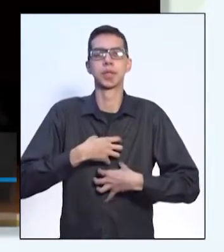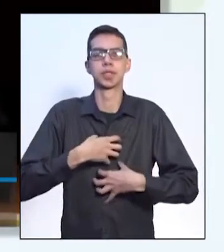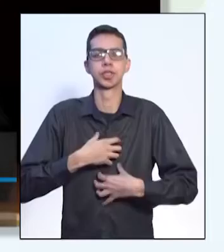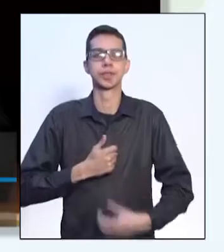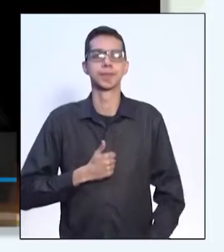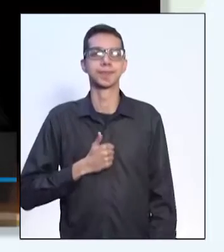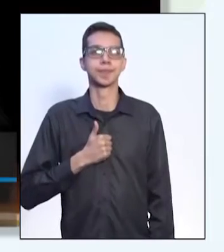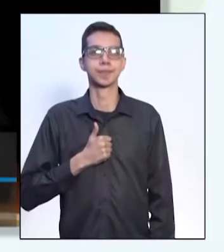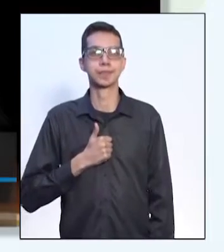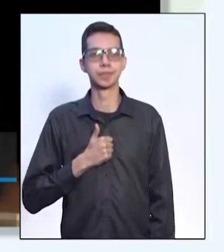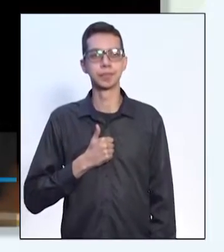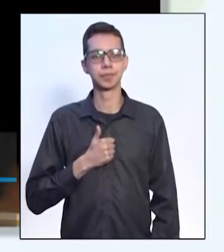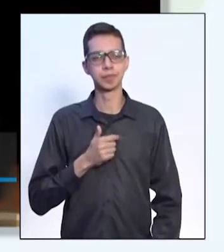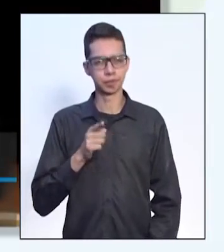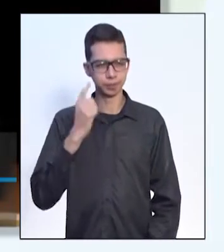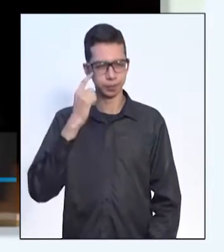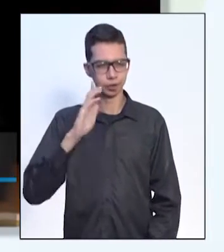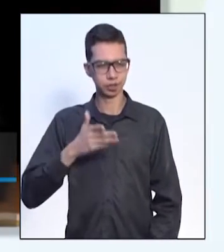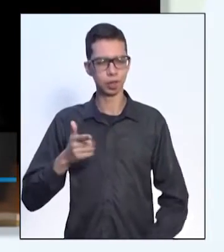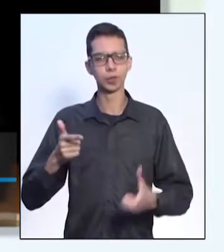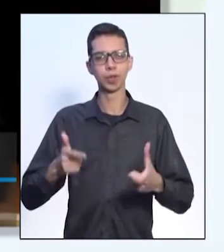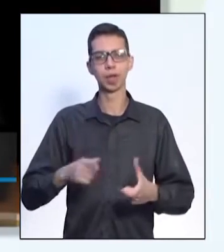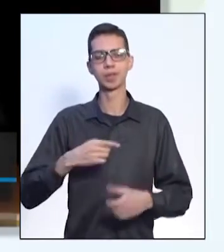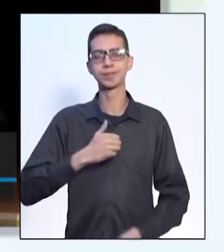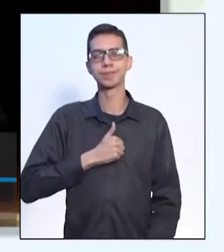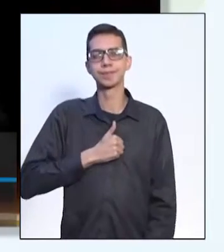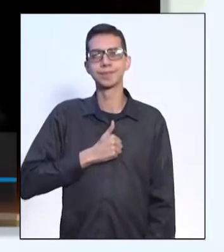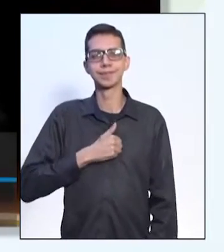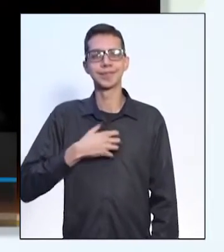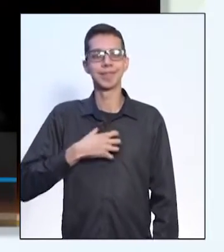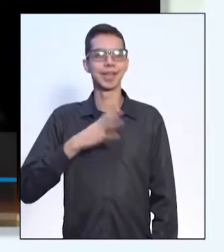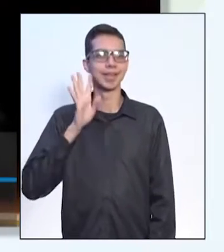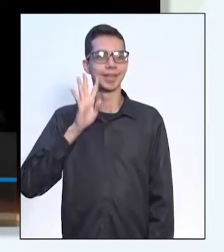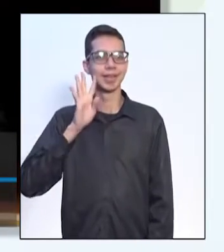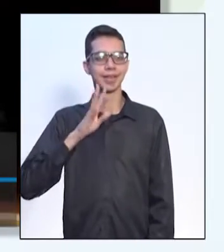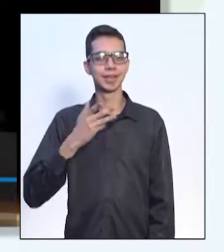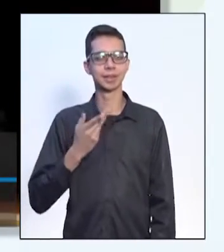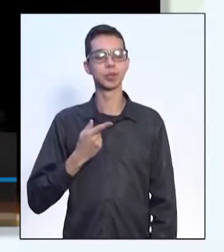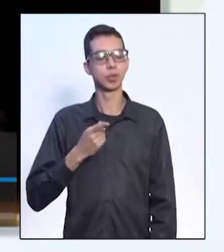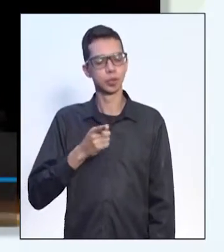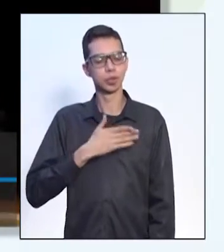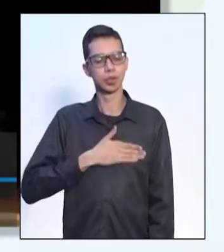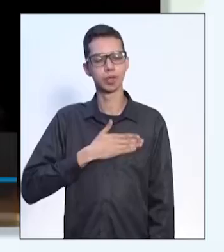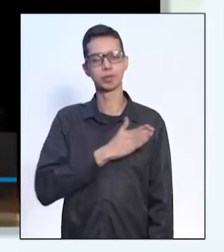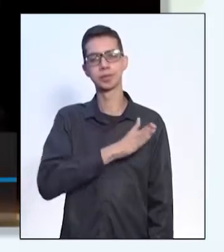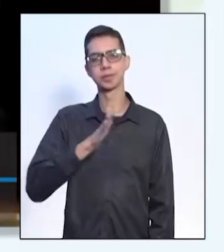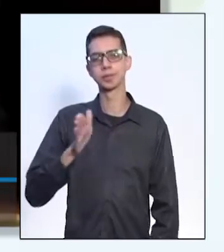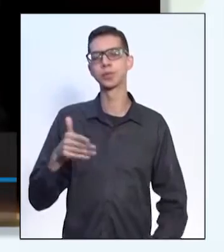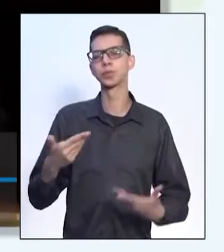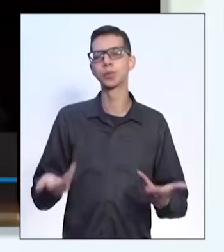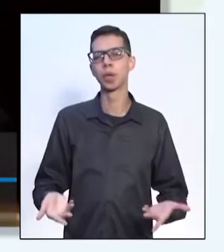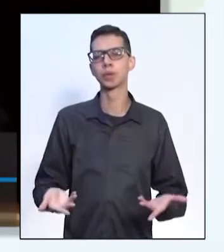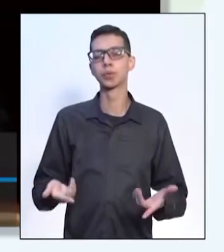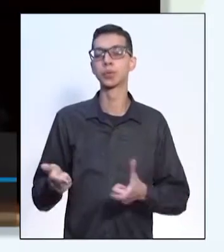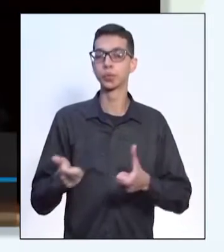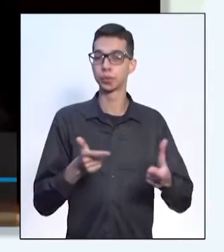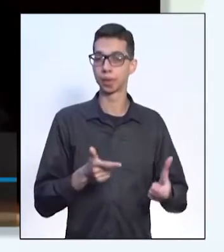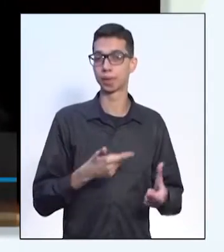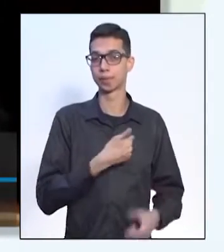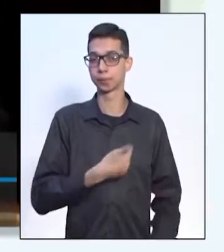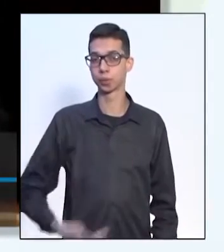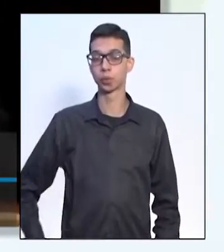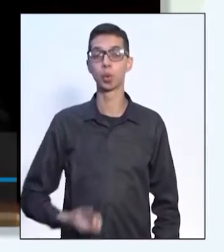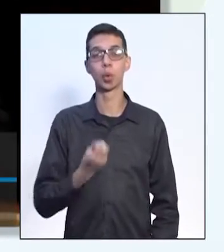se sentem à vontade? Que lugares que vocês gostam de frequentar na cidade? São lugares públicos ou são lugares